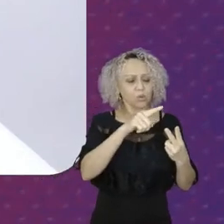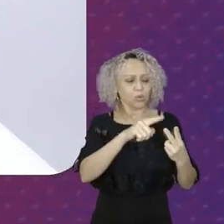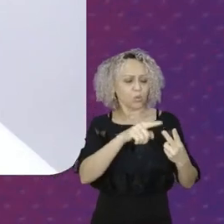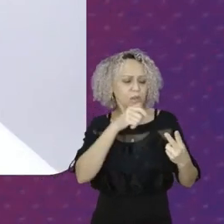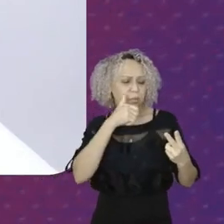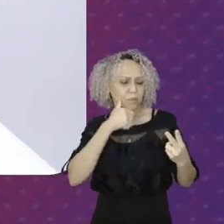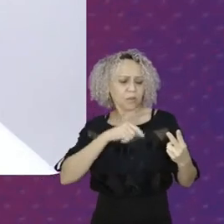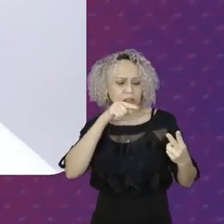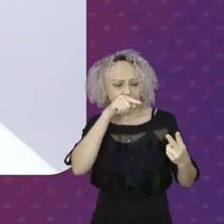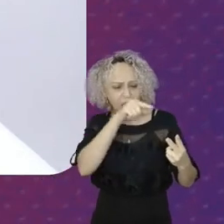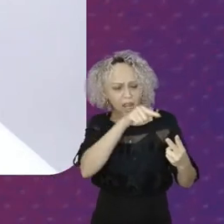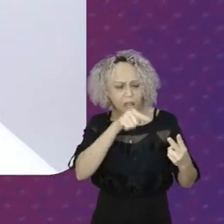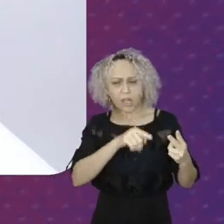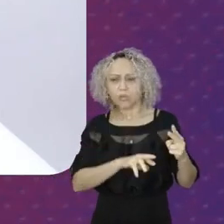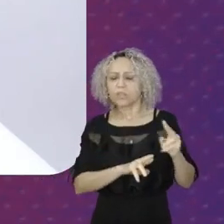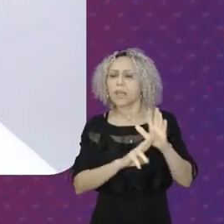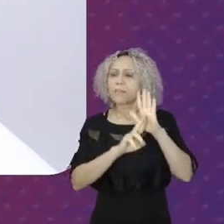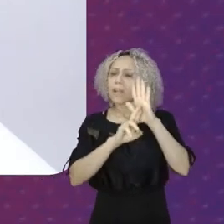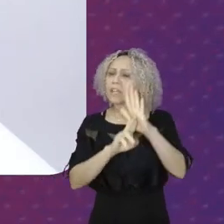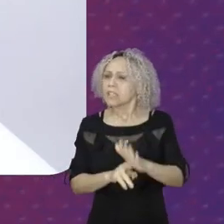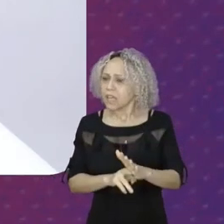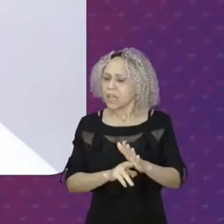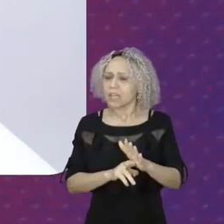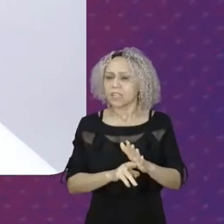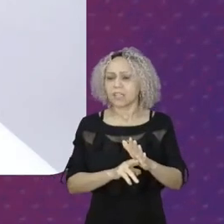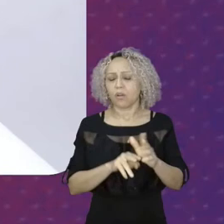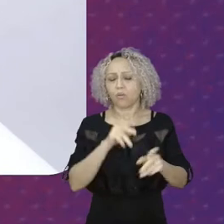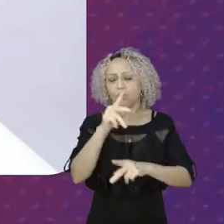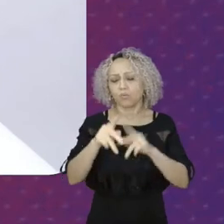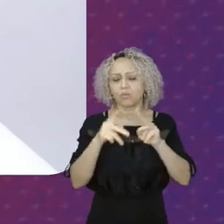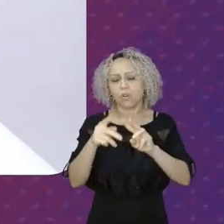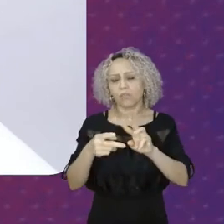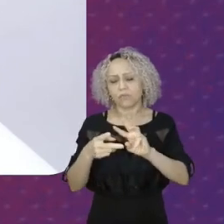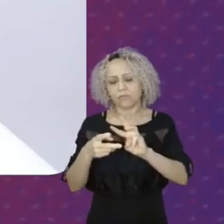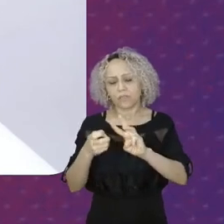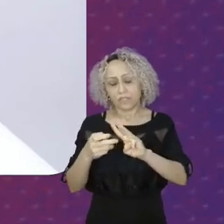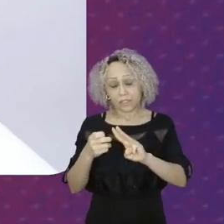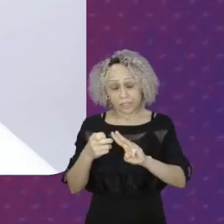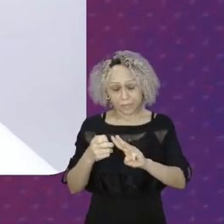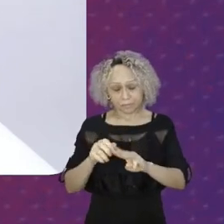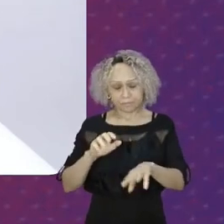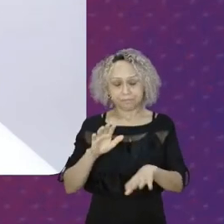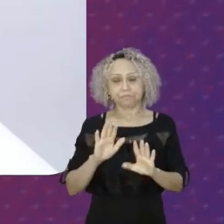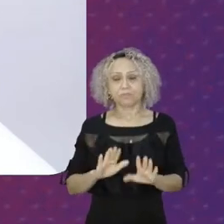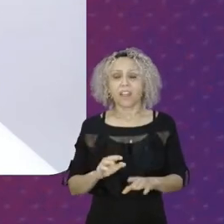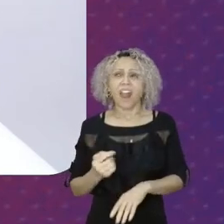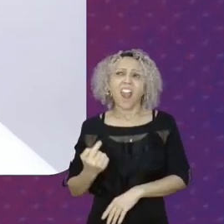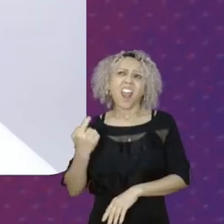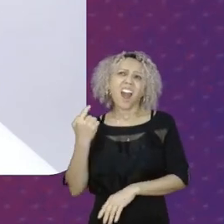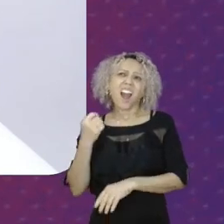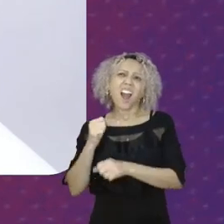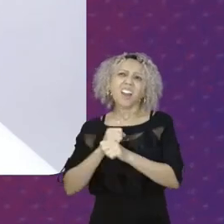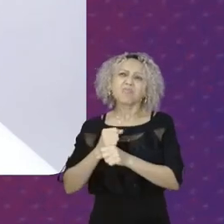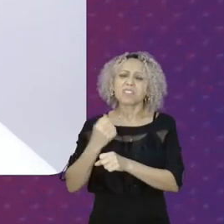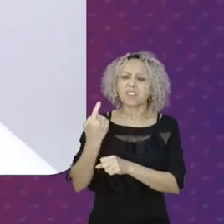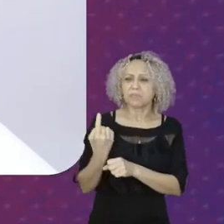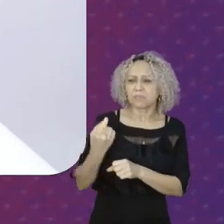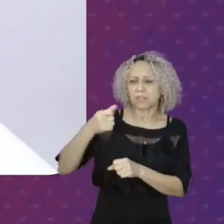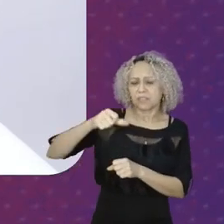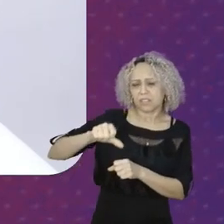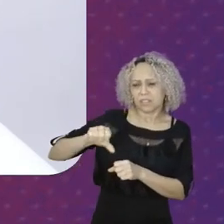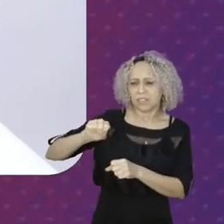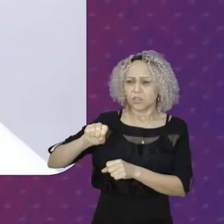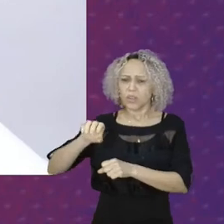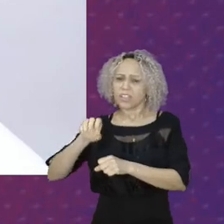povos indígenas. Tivemos um único deputado indígena lá nos anos 80, né, o